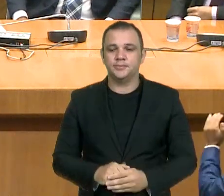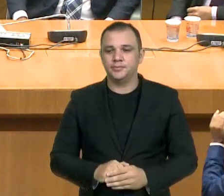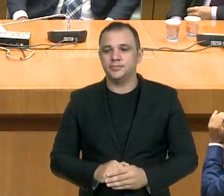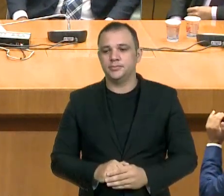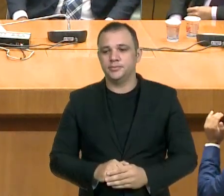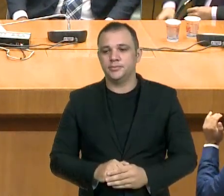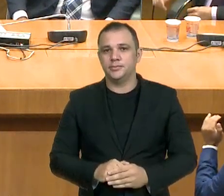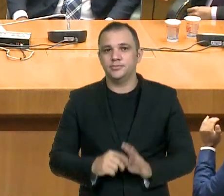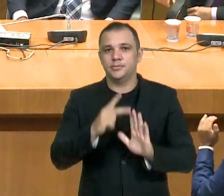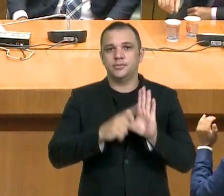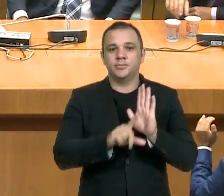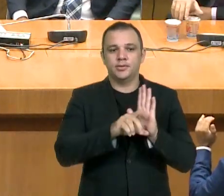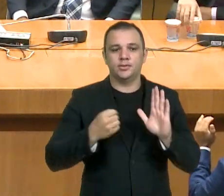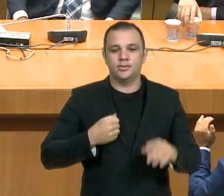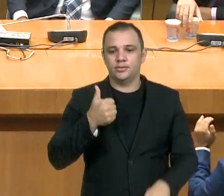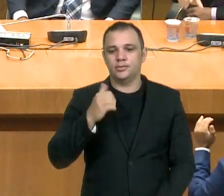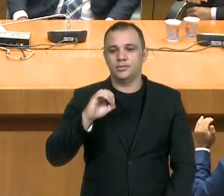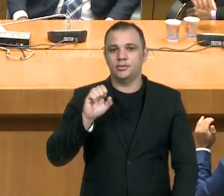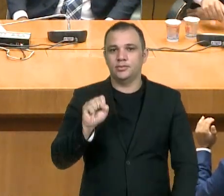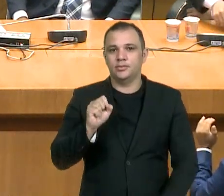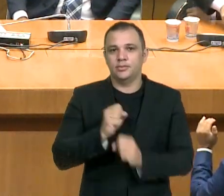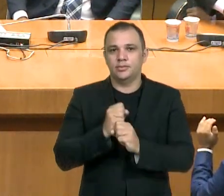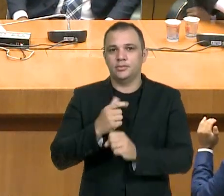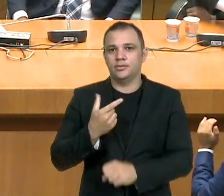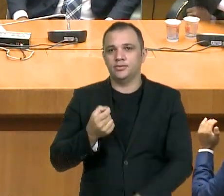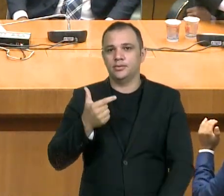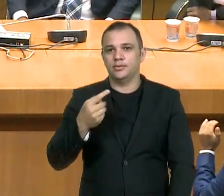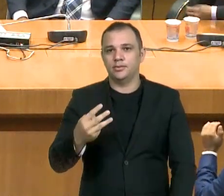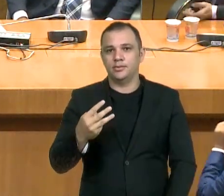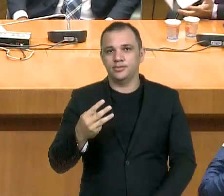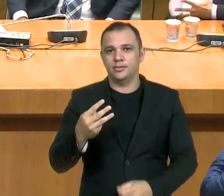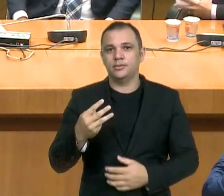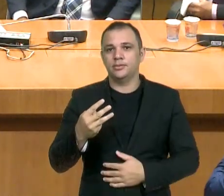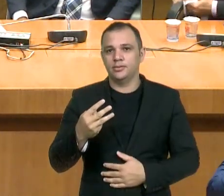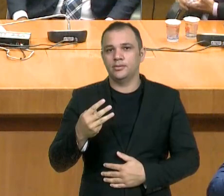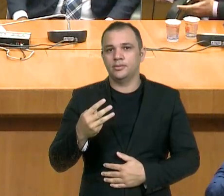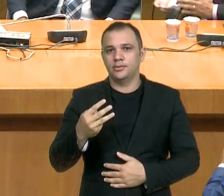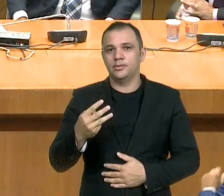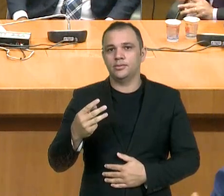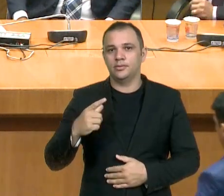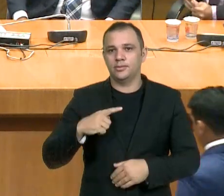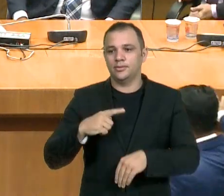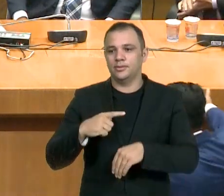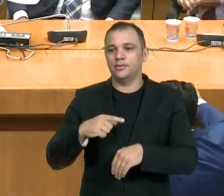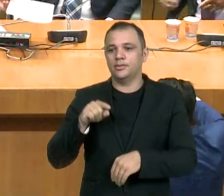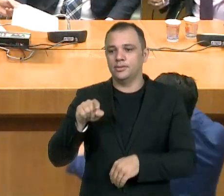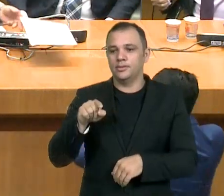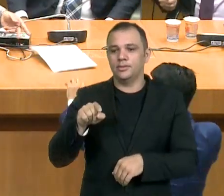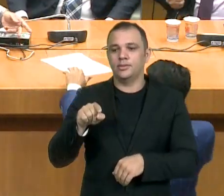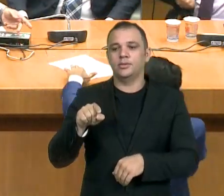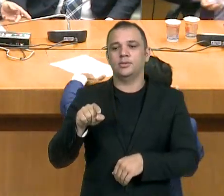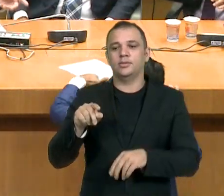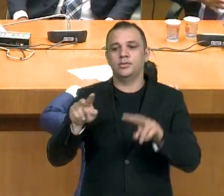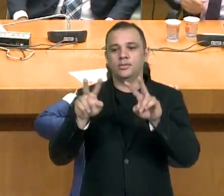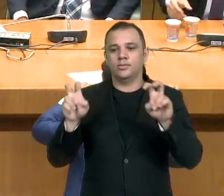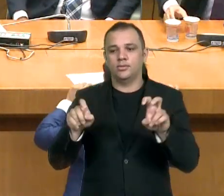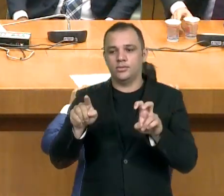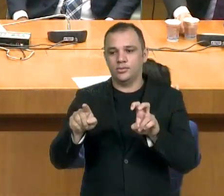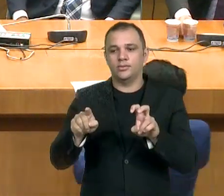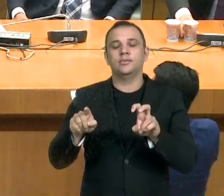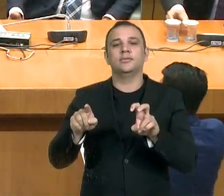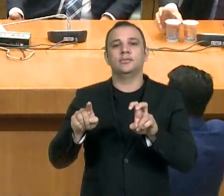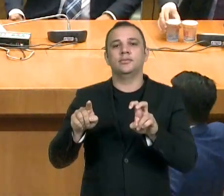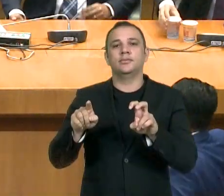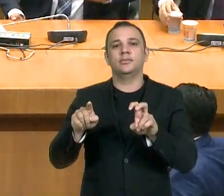número 108/2023, de autoria do deputado Carlos Lula, que institui a Política Estadual de Atenção Integral à Saúde da